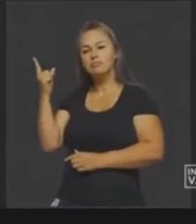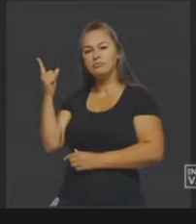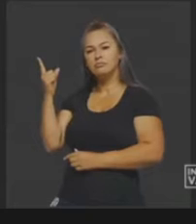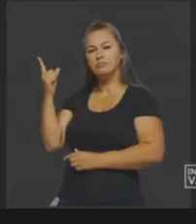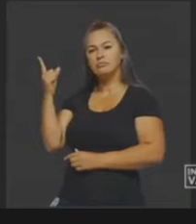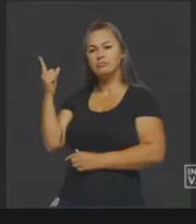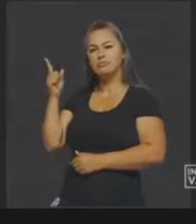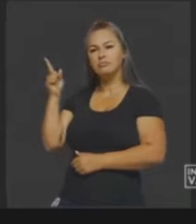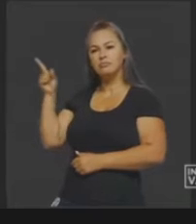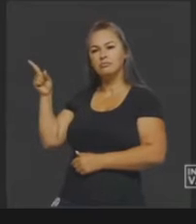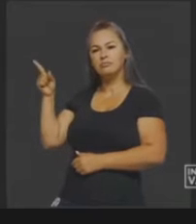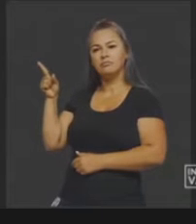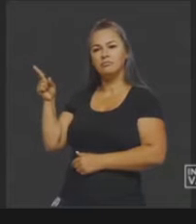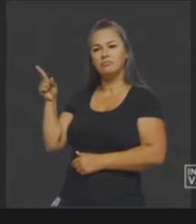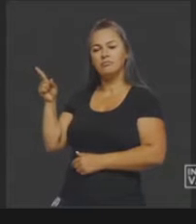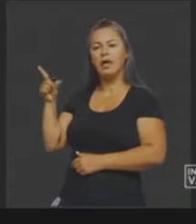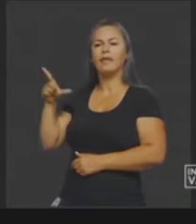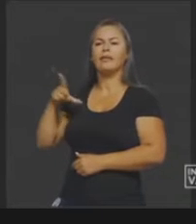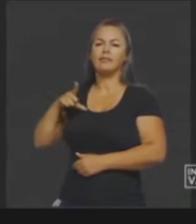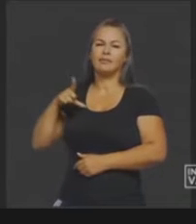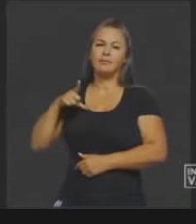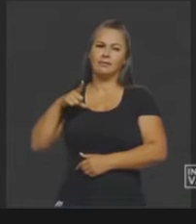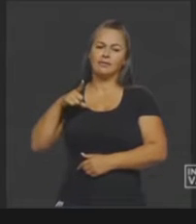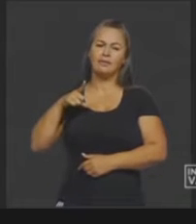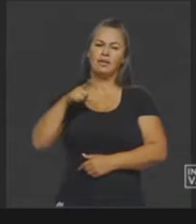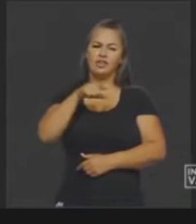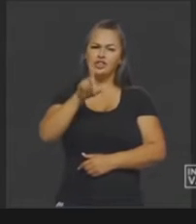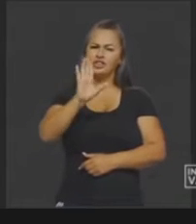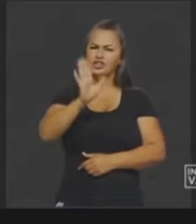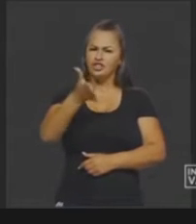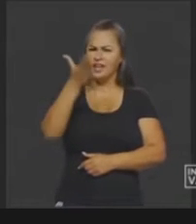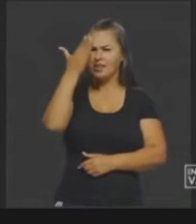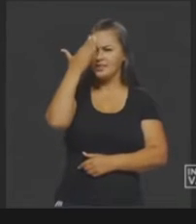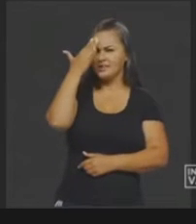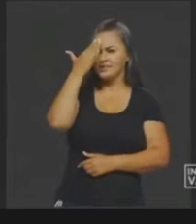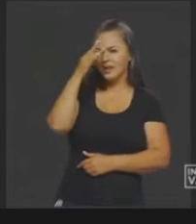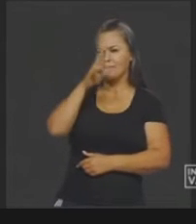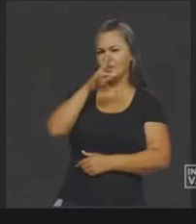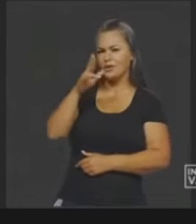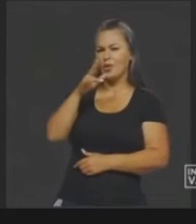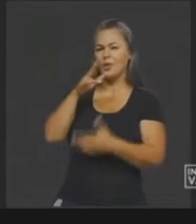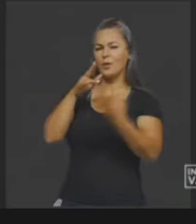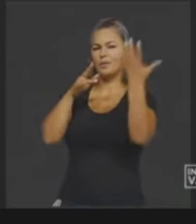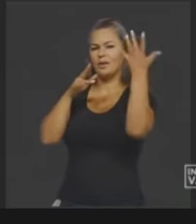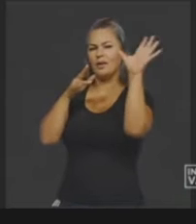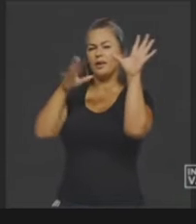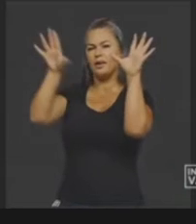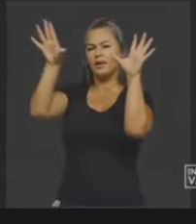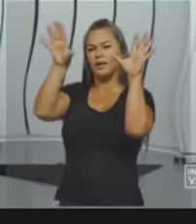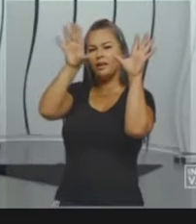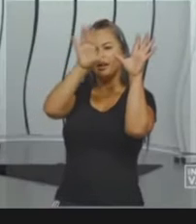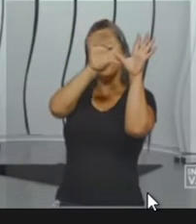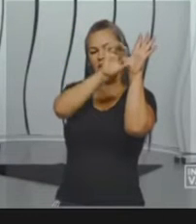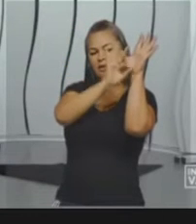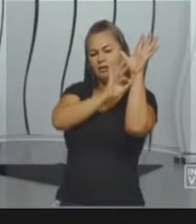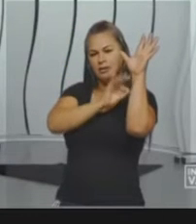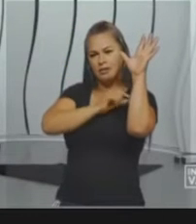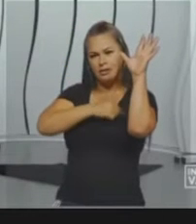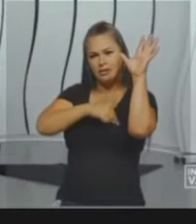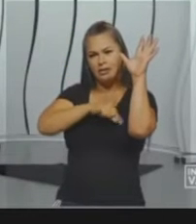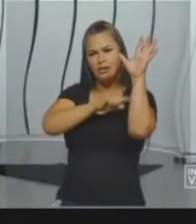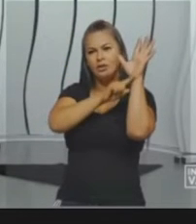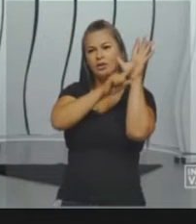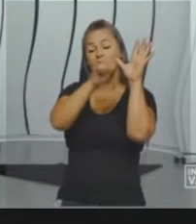autótrofos, produzem o próprio alimento. Nós super ouvimos falar de fotossíntese na escola o tempo todo.